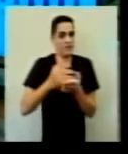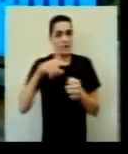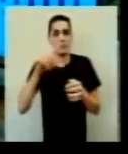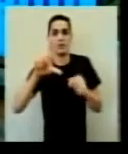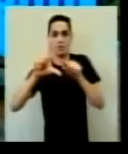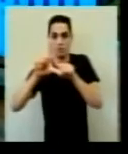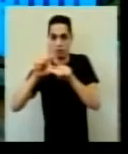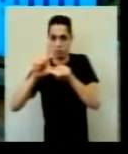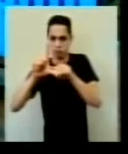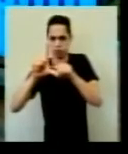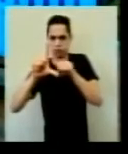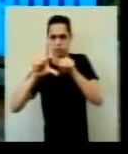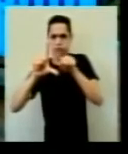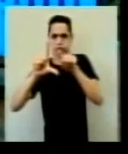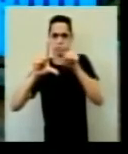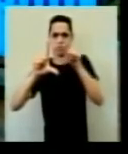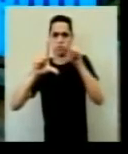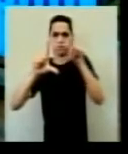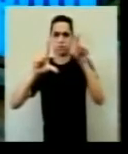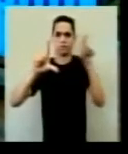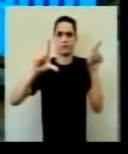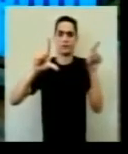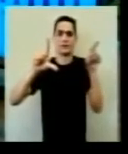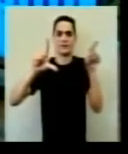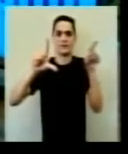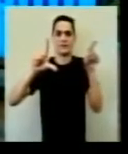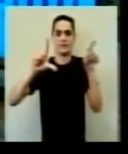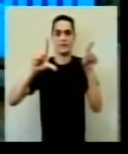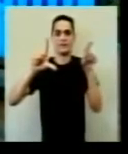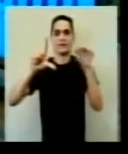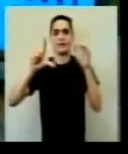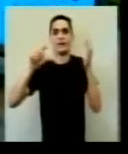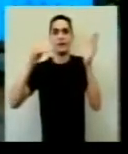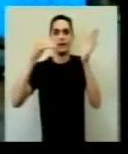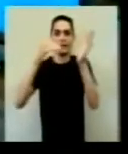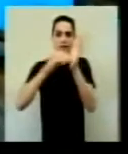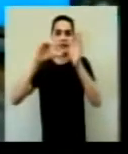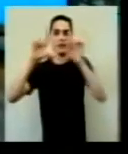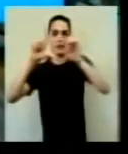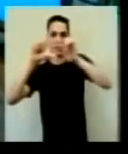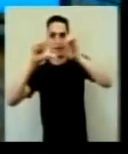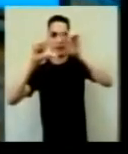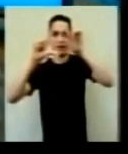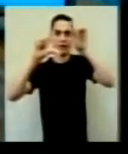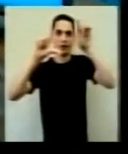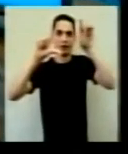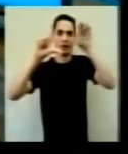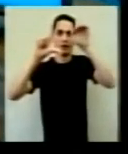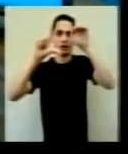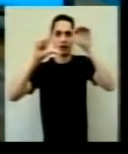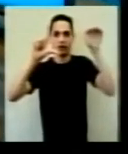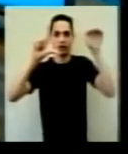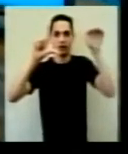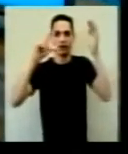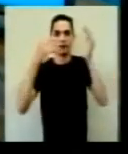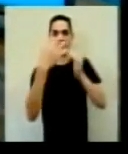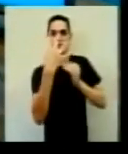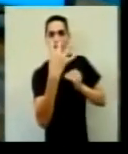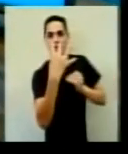seja, nós vimos no início, isso foi subindo, a parte ascendente, até